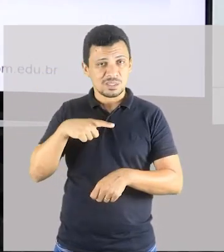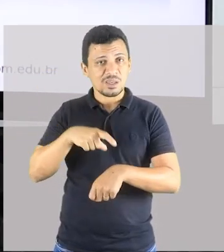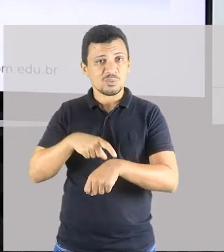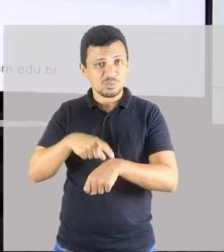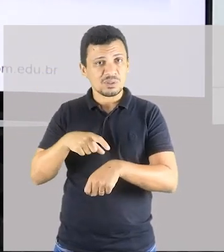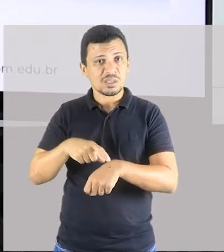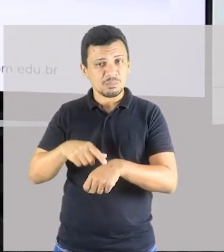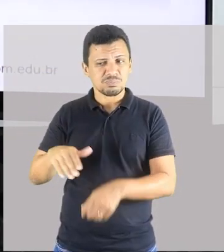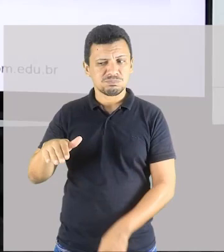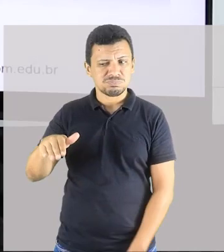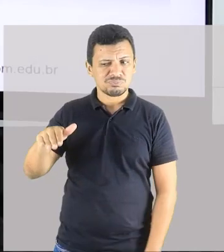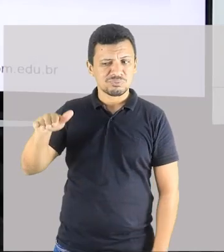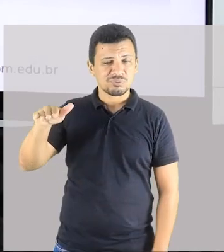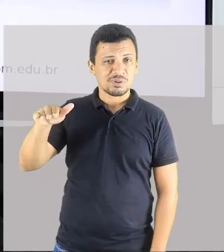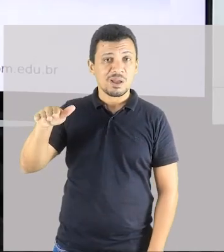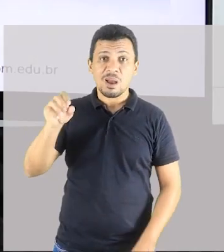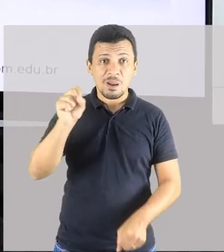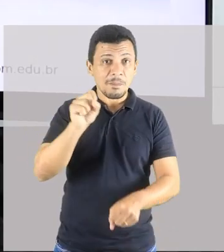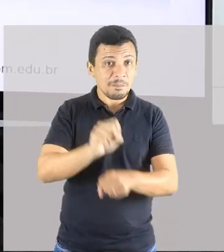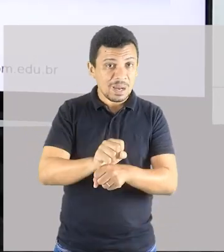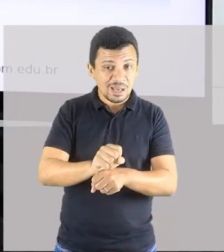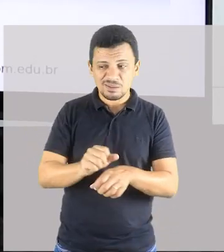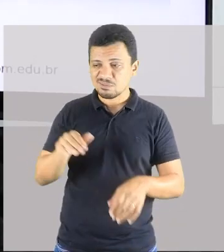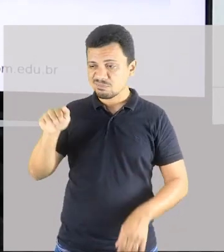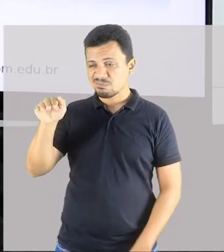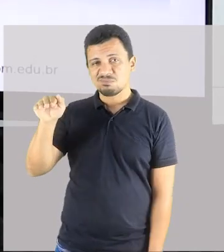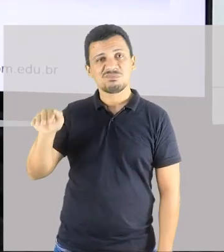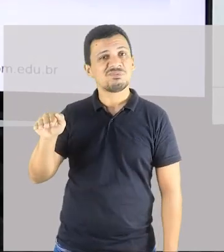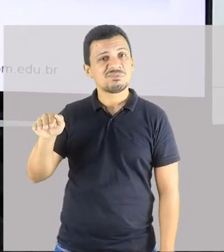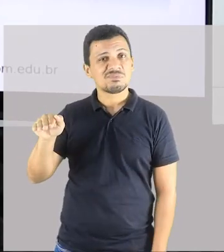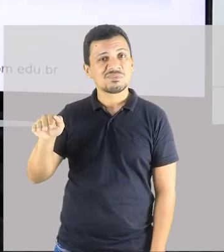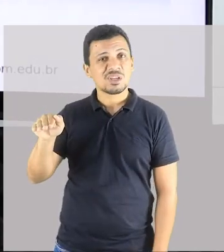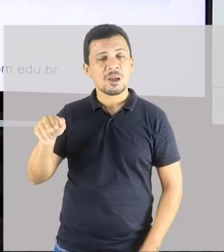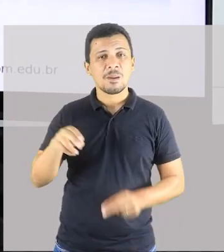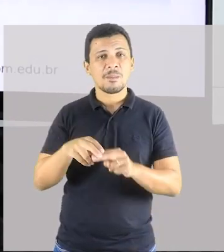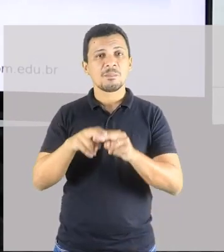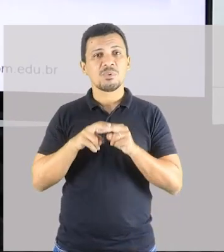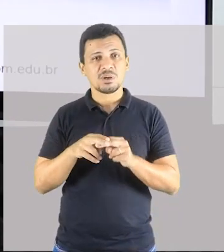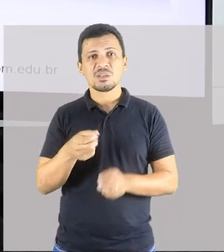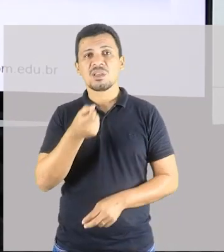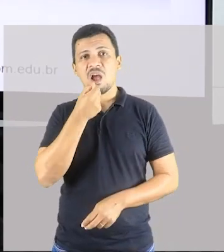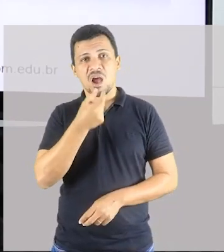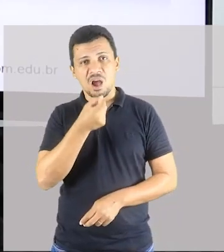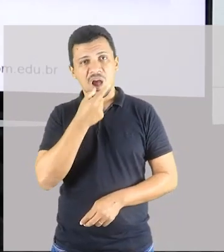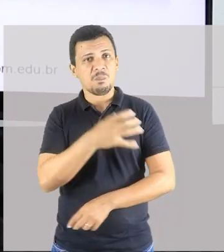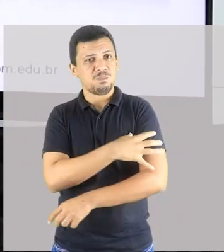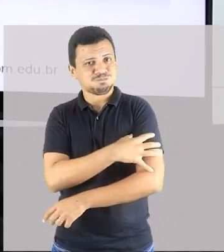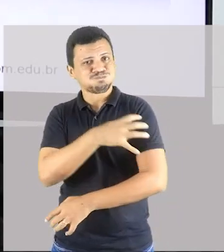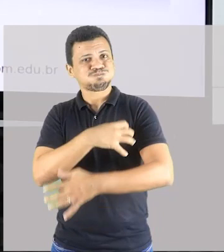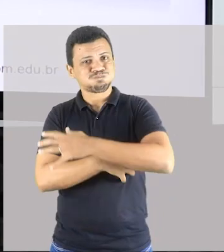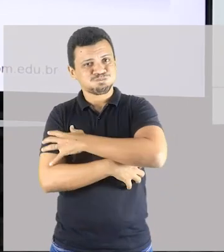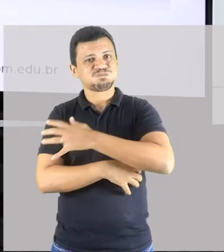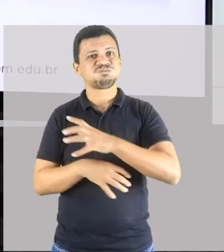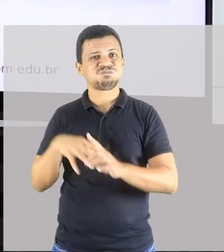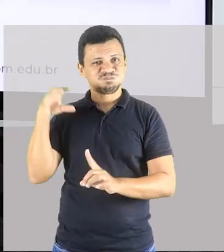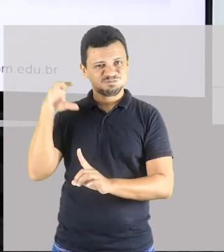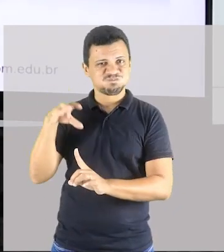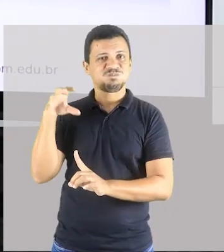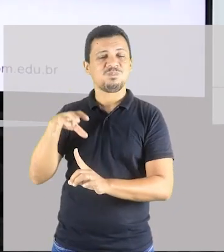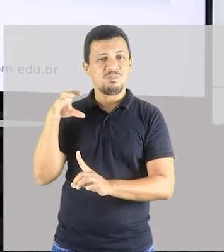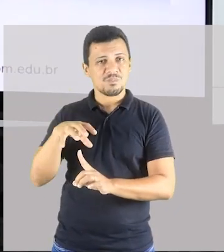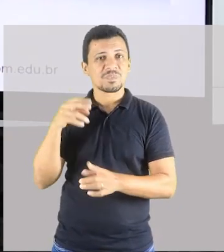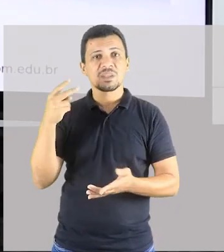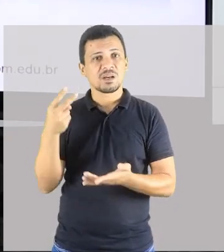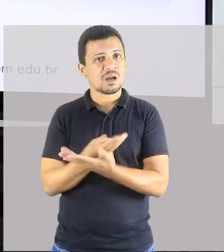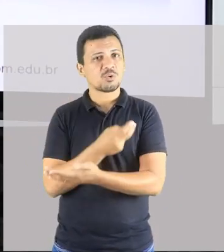de crescimento. Quando ela se fecha, ele não cresce mais. Então esses anabolizantes eles fazem com que